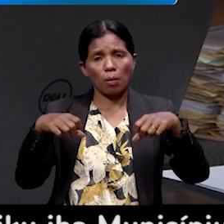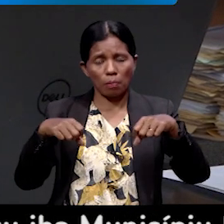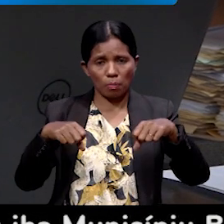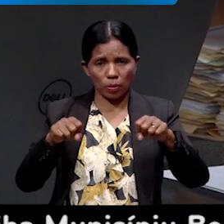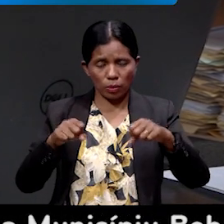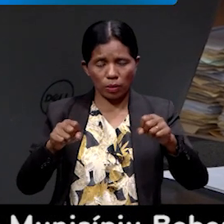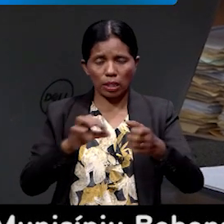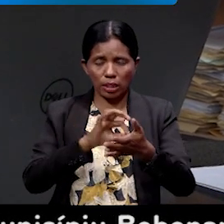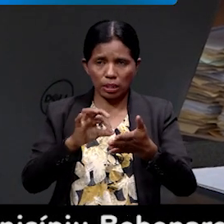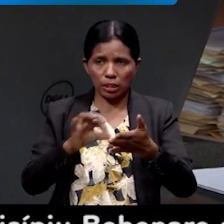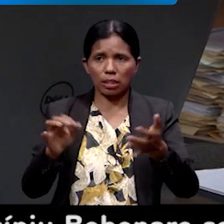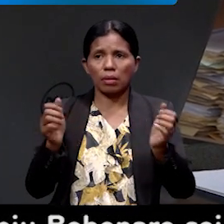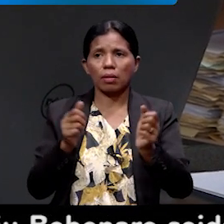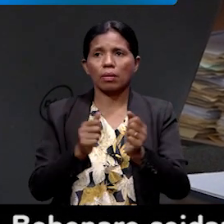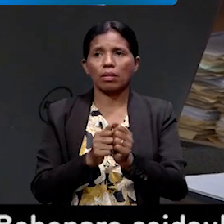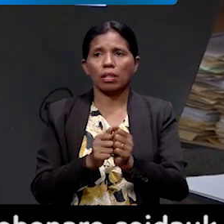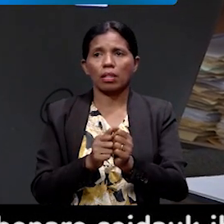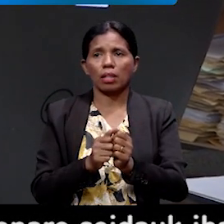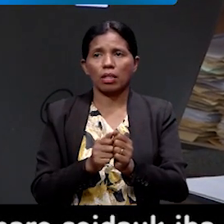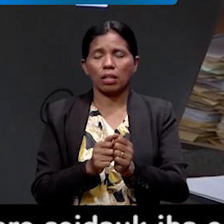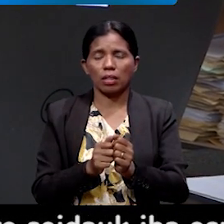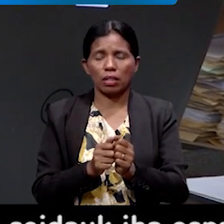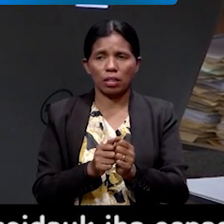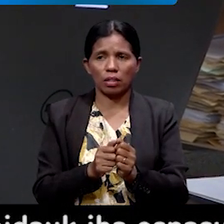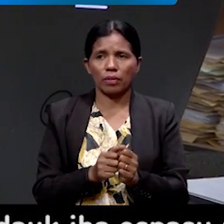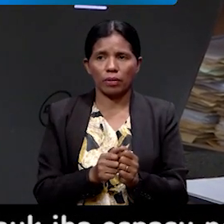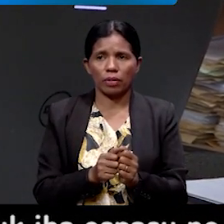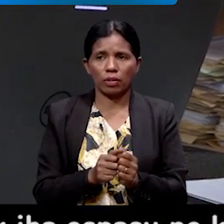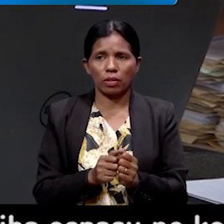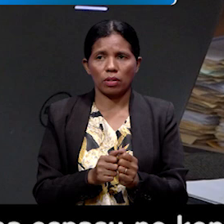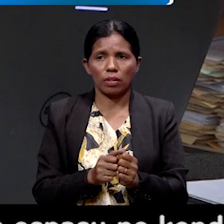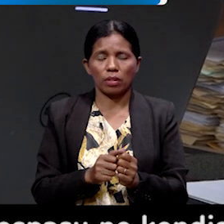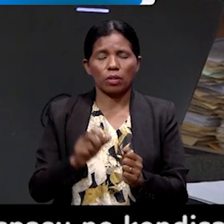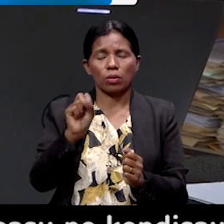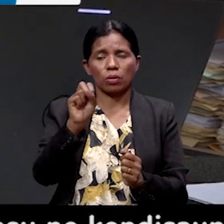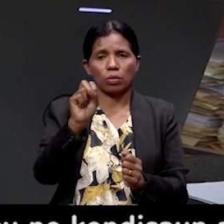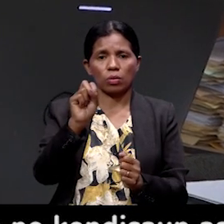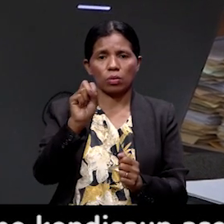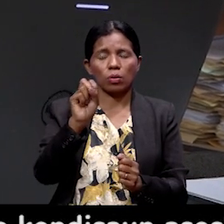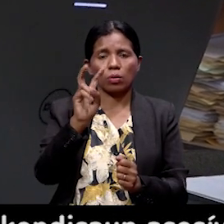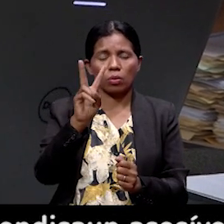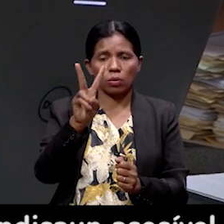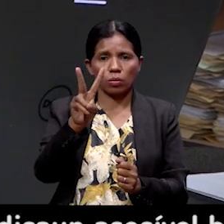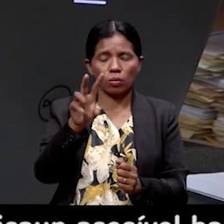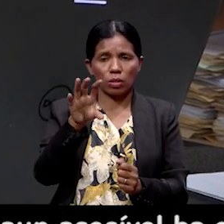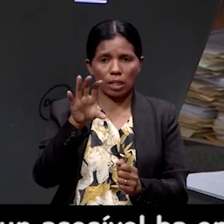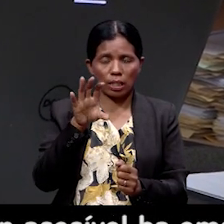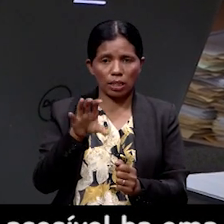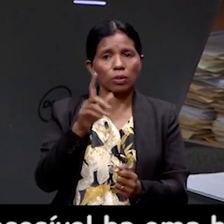hamutuk rihun atus rua, sanulu resinsia, atus walu, limanulu resinghat. Nega,